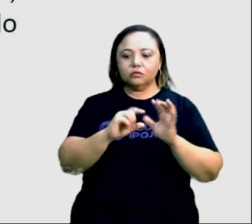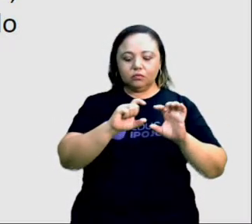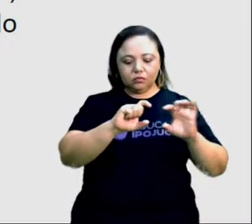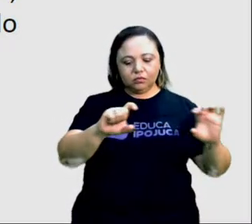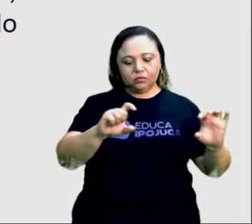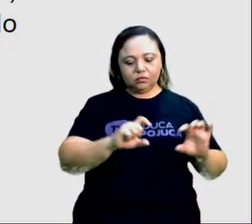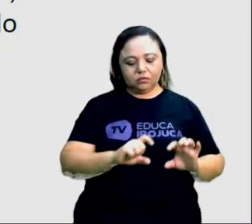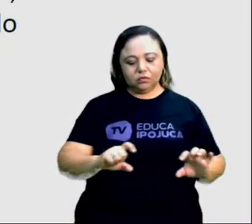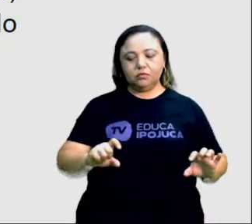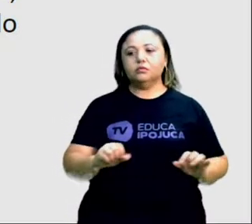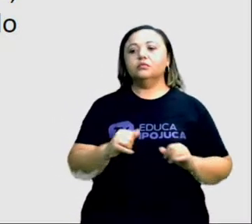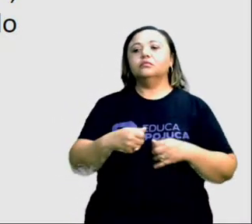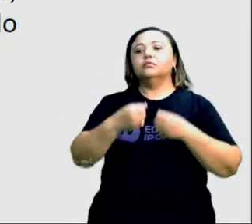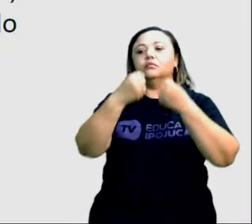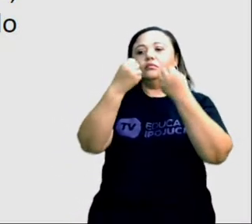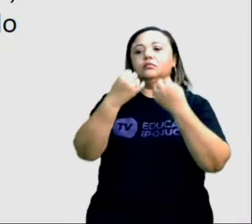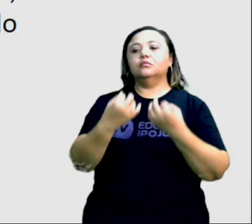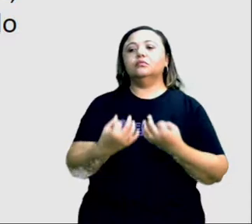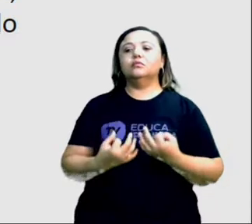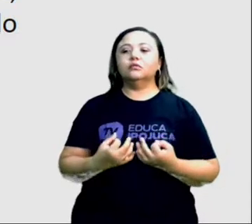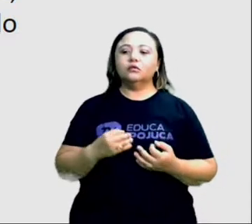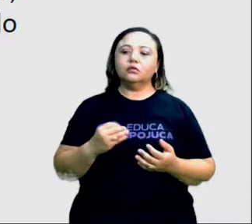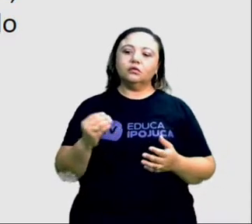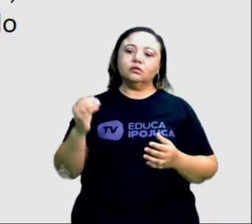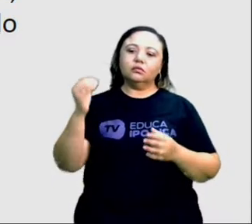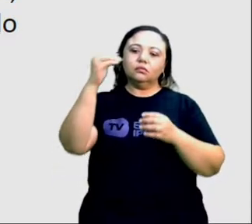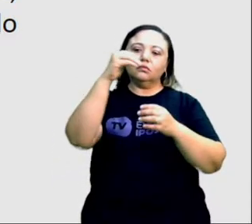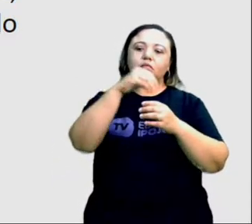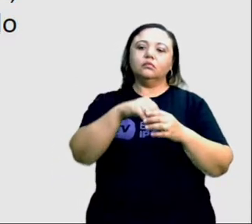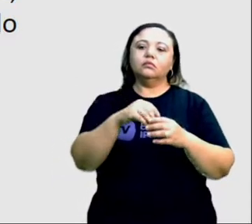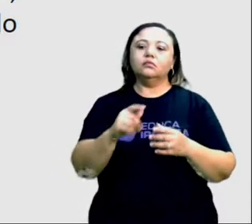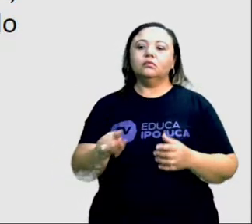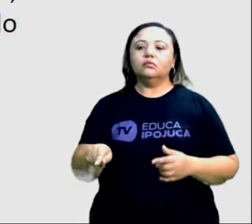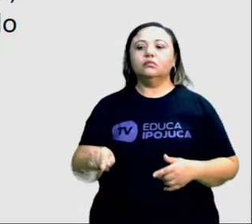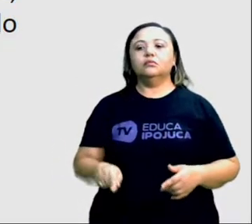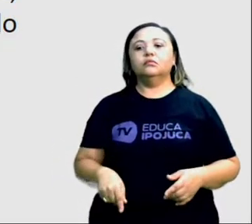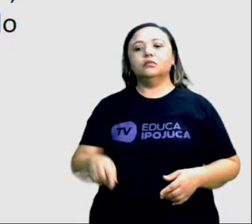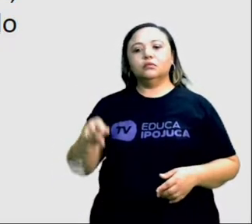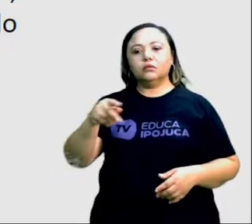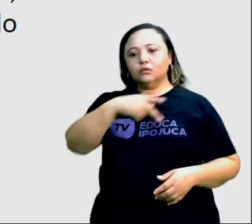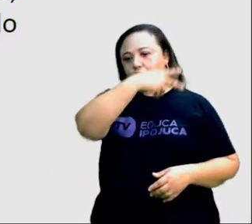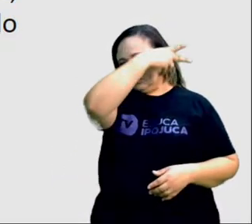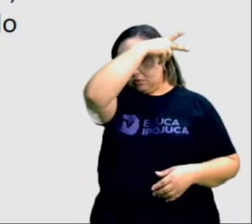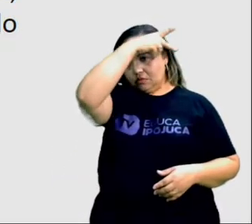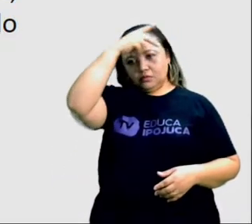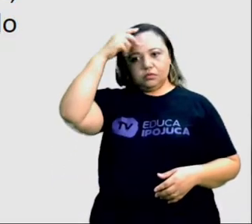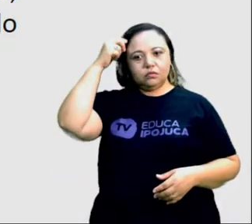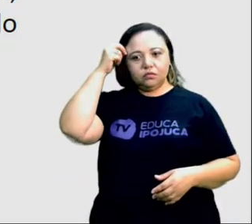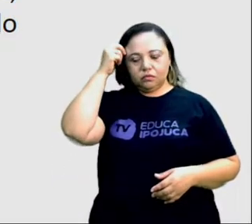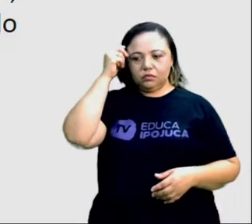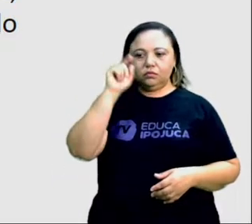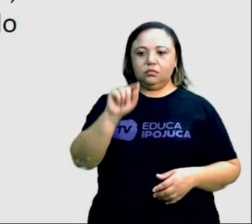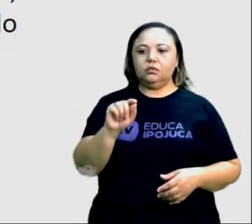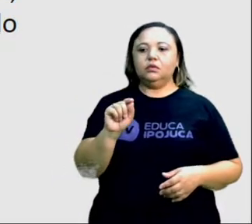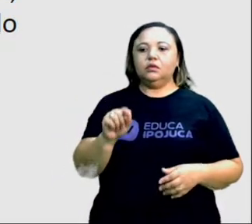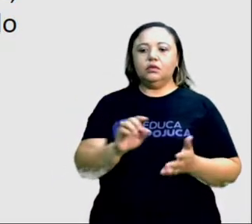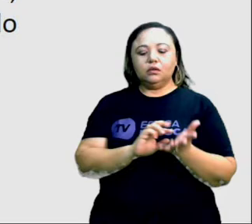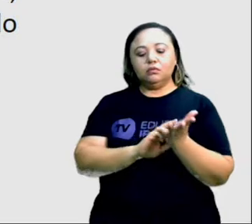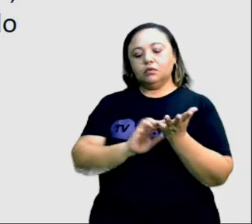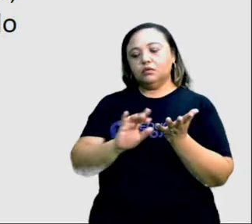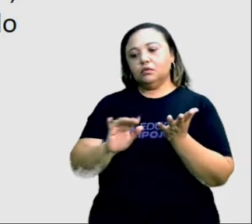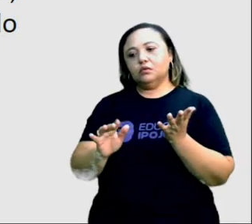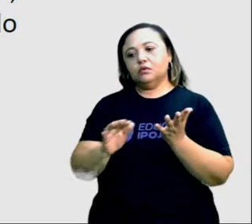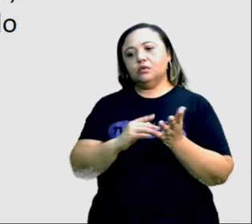ver, outras informações ainda são inseridas, como na confirmação da prefeita e da explicação do secretário e